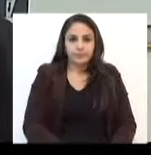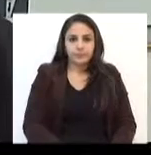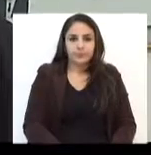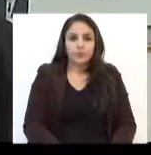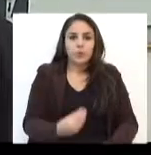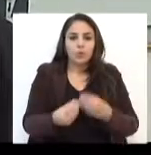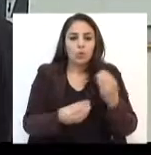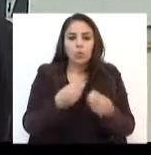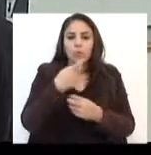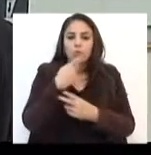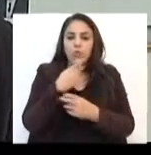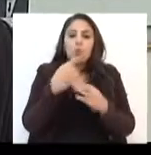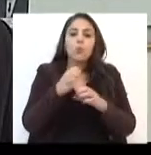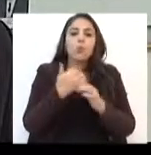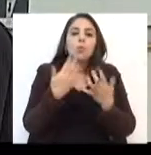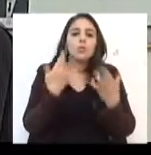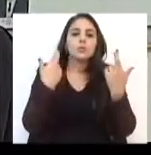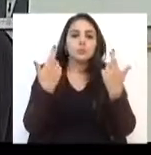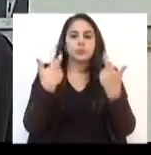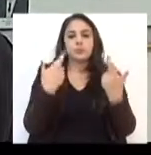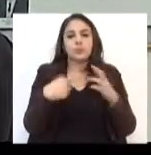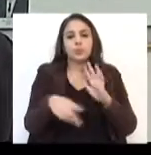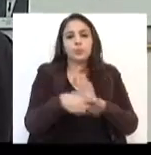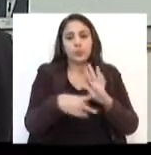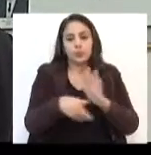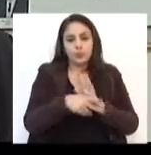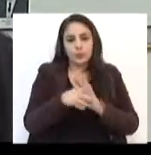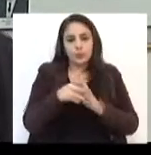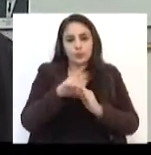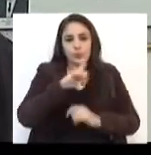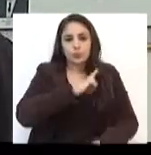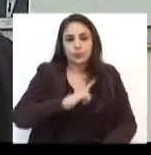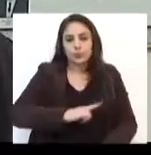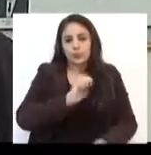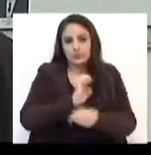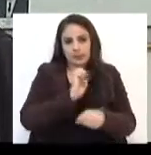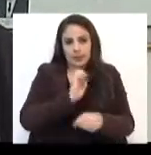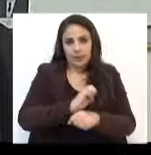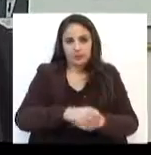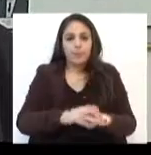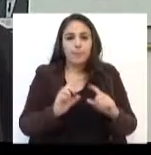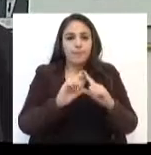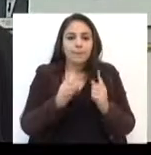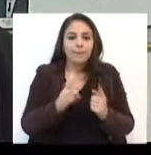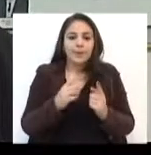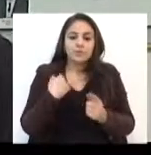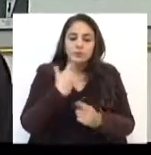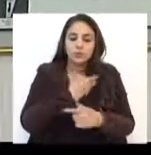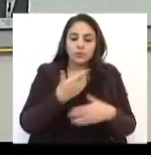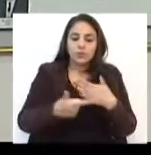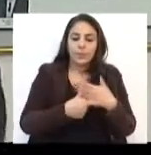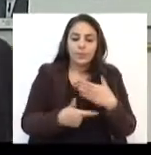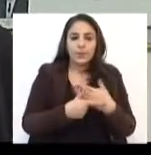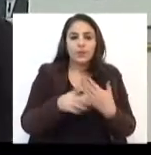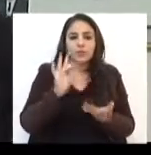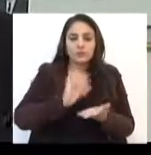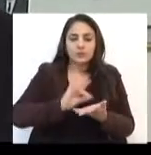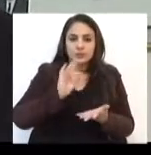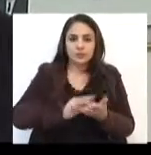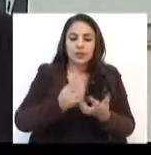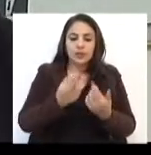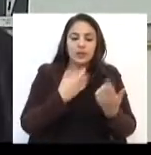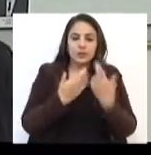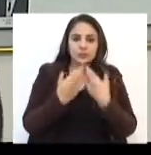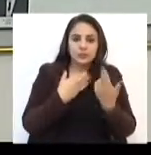como dizer qual é a expectativa do governo do Estado do Rio Grande do Sul em termos dessas nomeações. Mas a nossa parte, a nossa efetividade no que diz